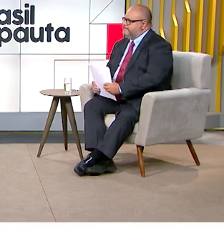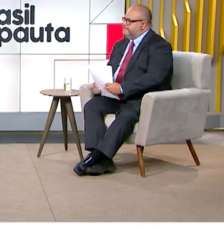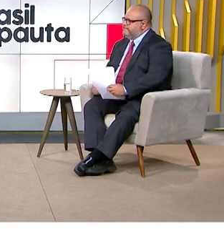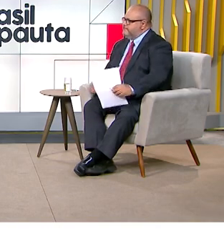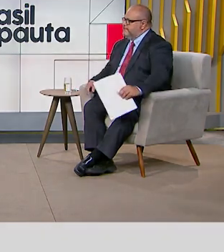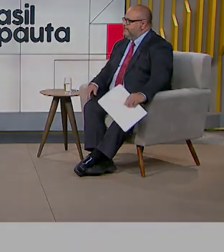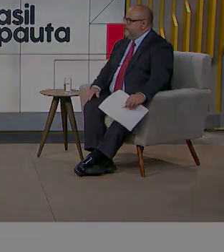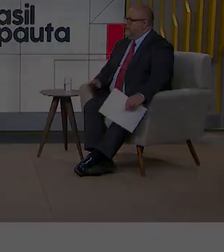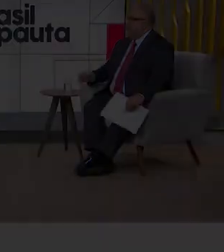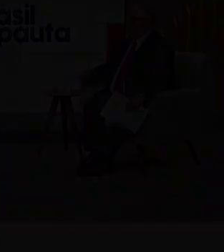Tchau.